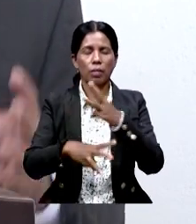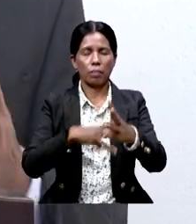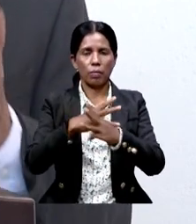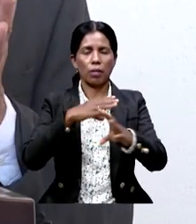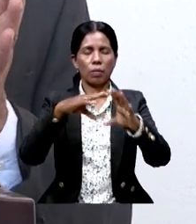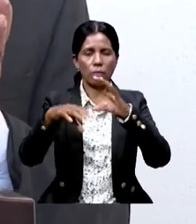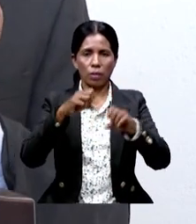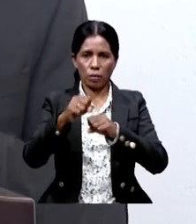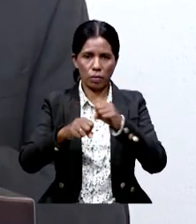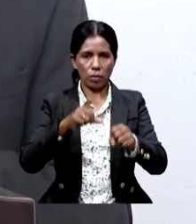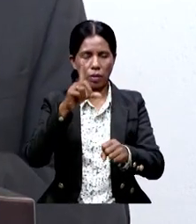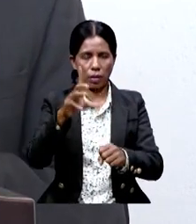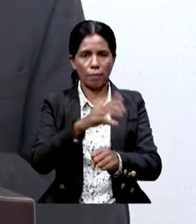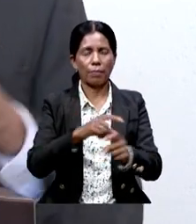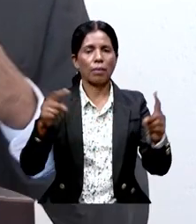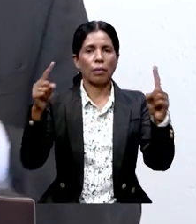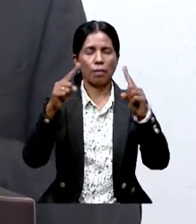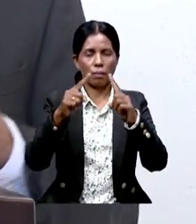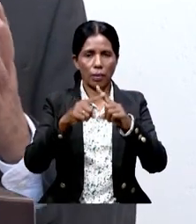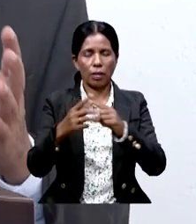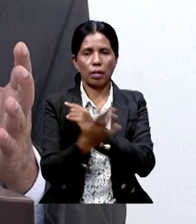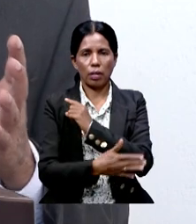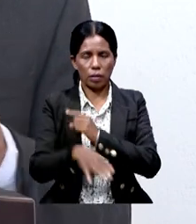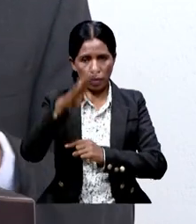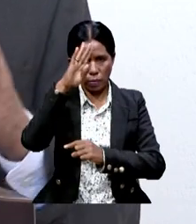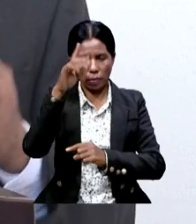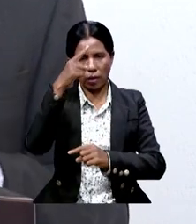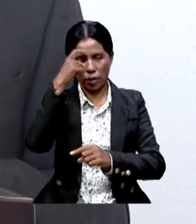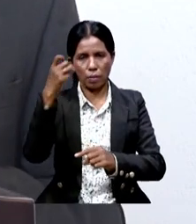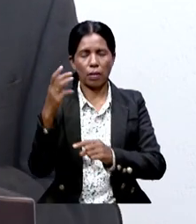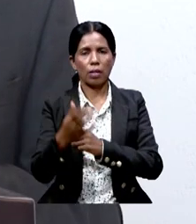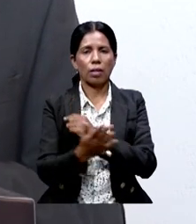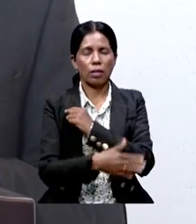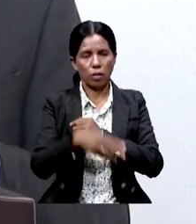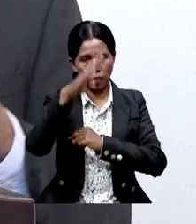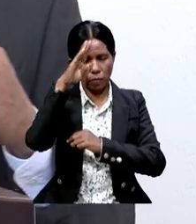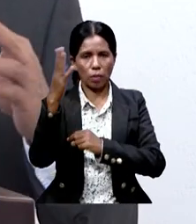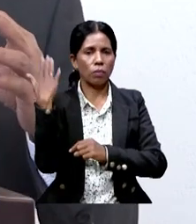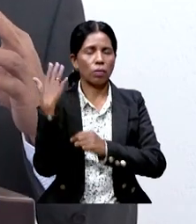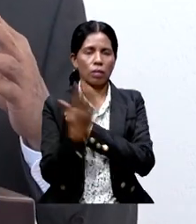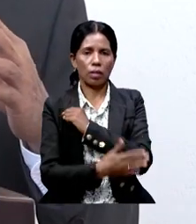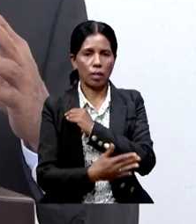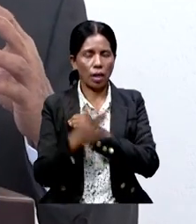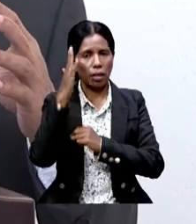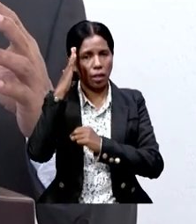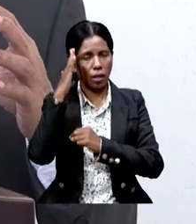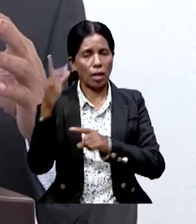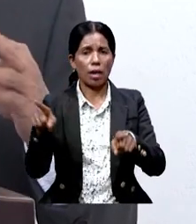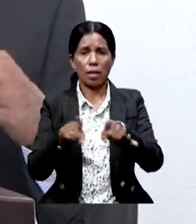social vai a Cuba tamo Cuba ulo que ta conhece nessa nação nebe